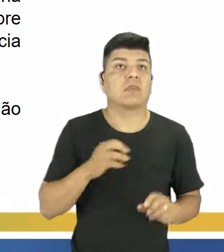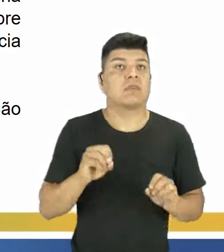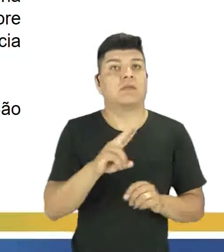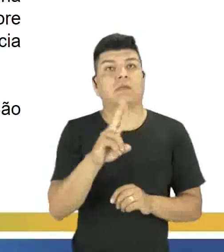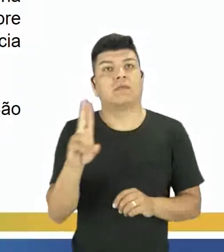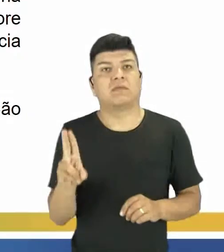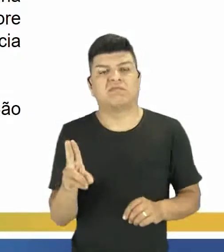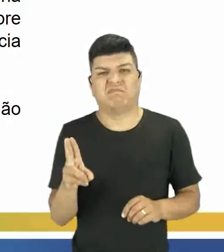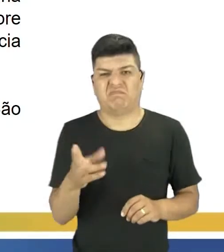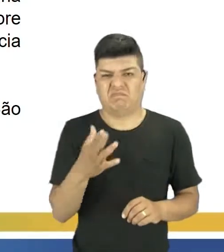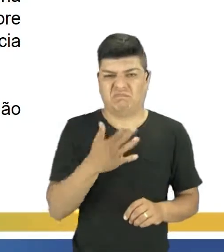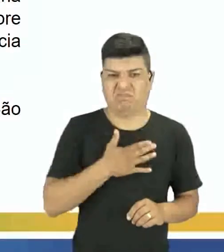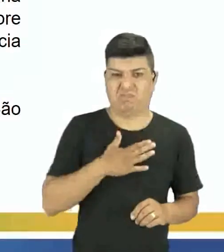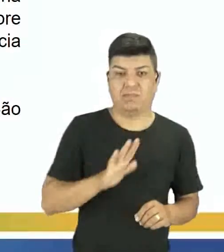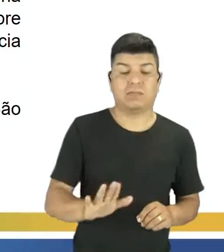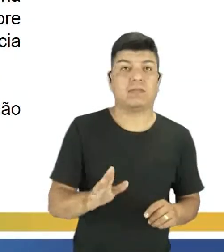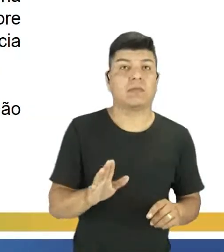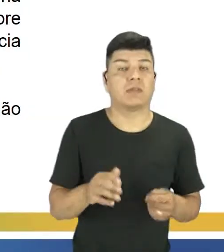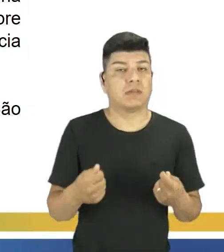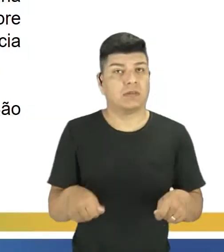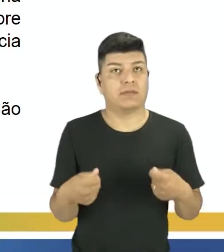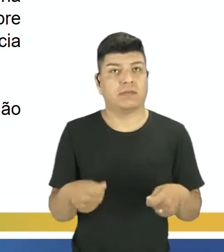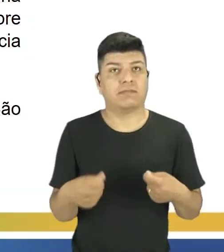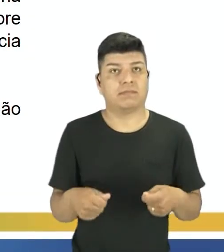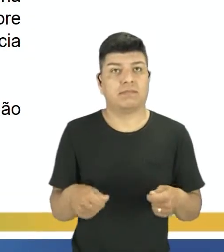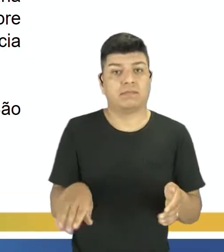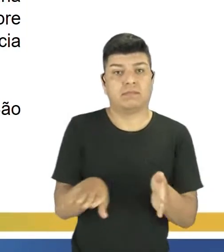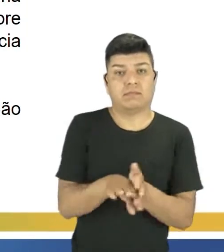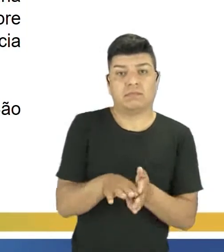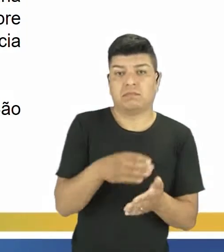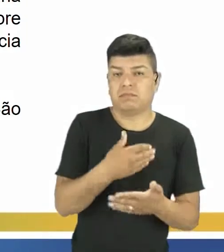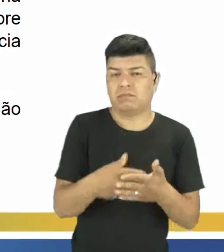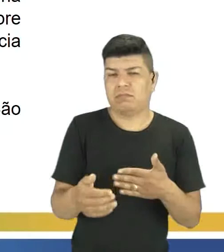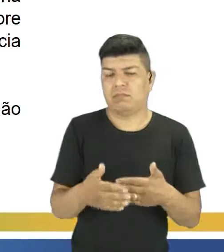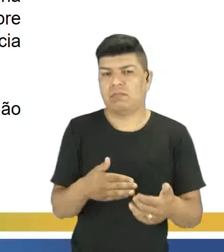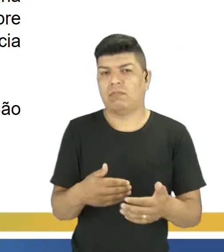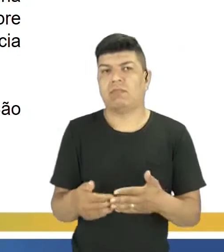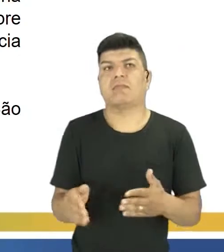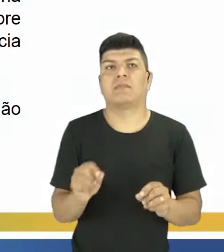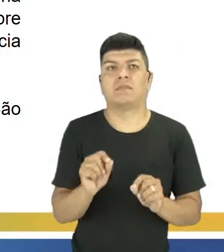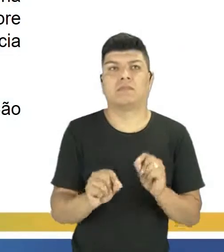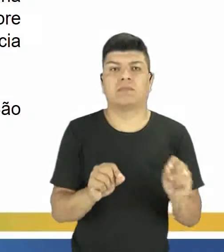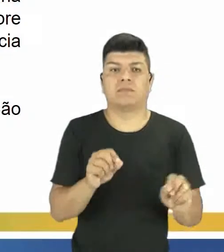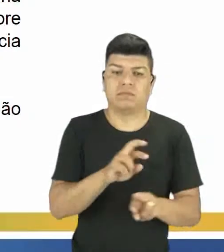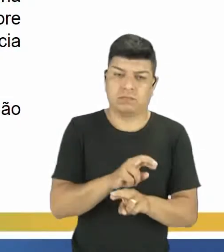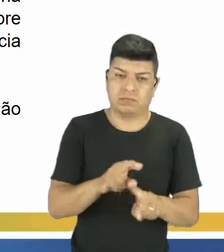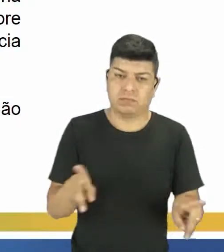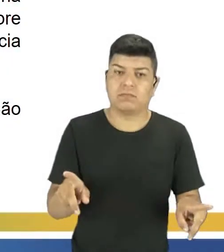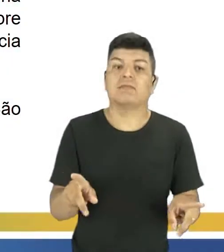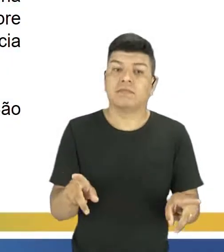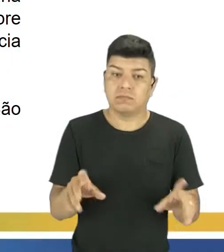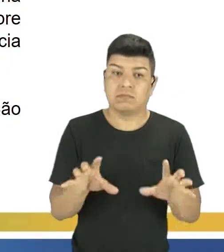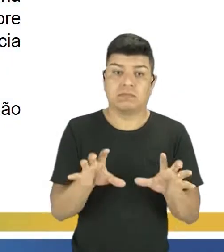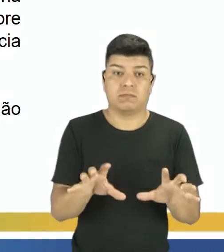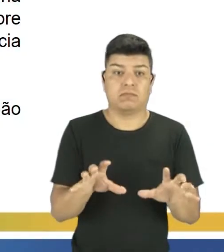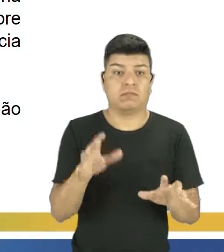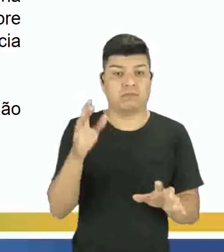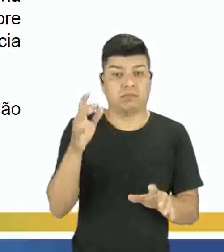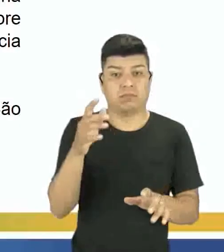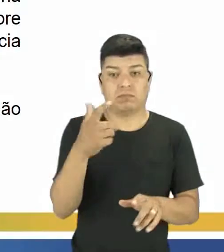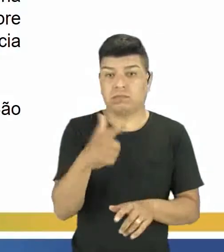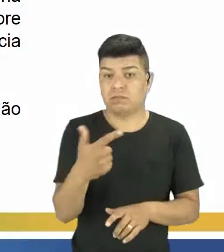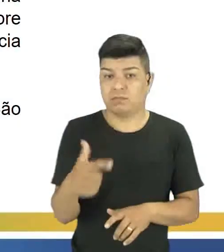ou a detestá-lo. É preciso chegar a qualquer coisa com uma indiferença tal que você não